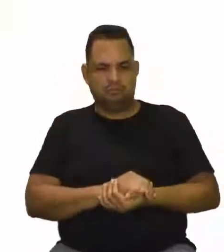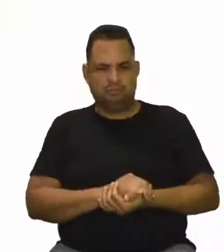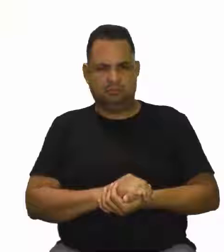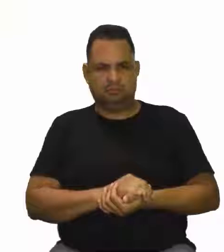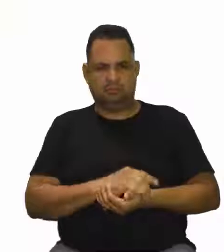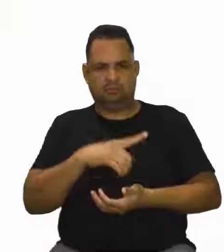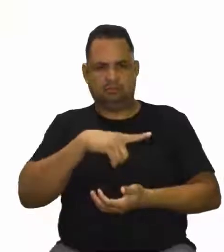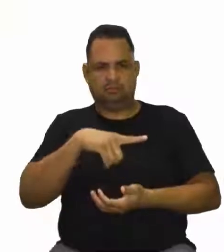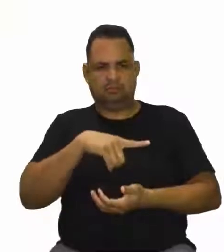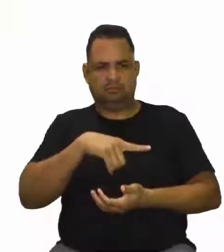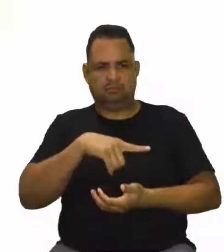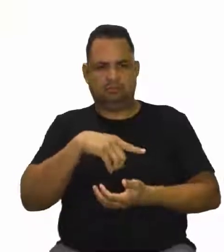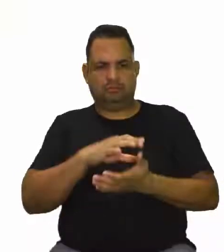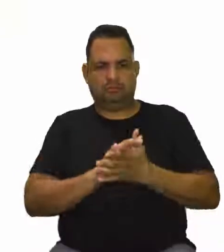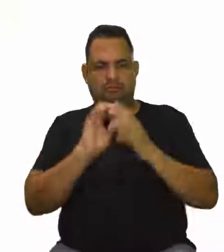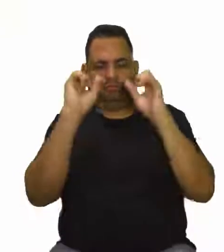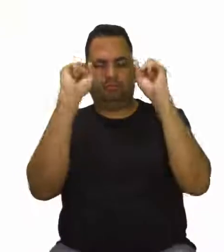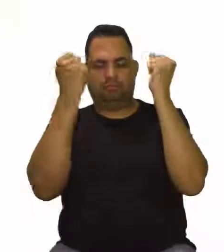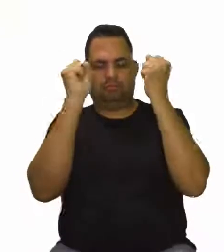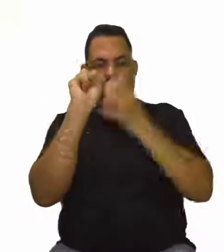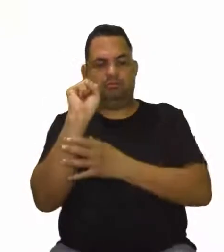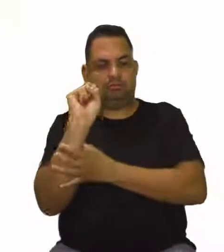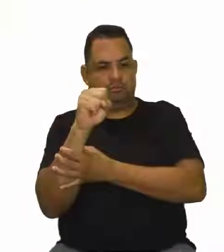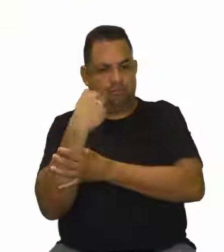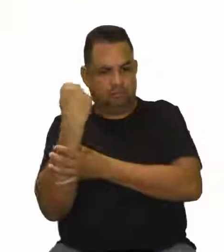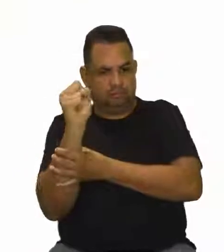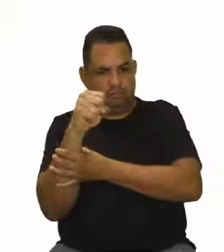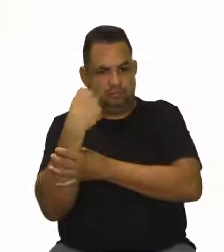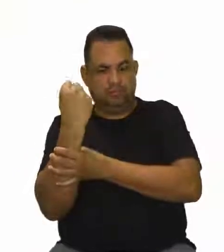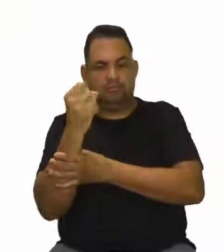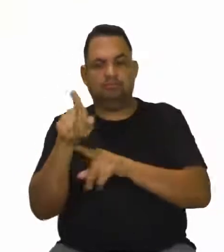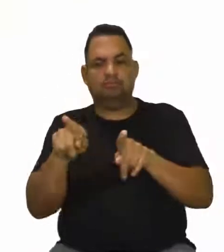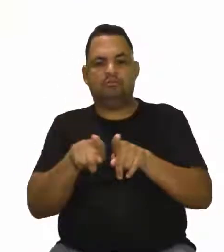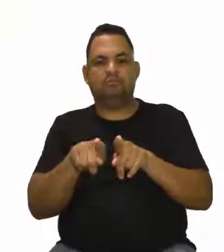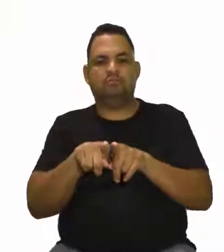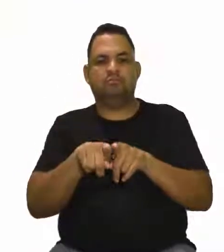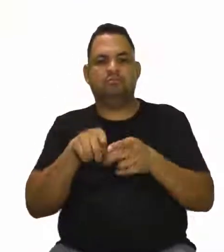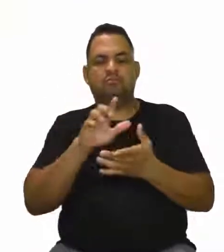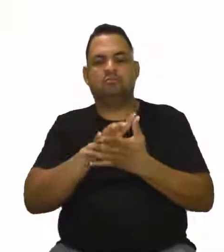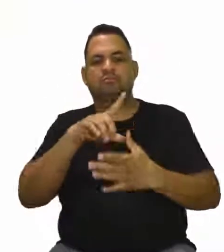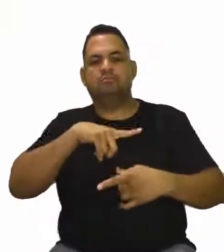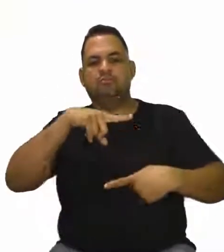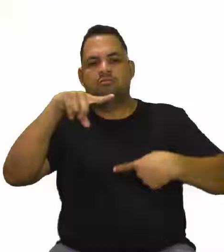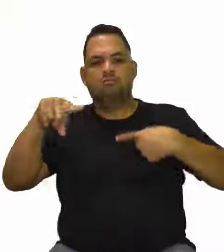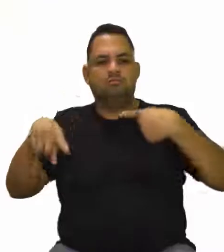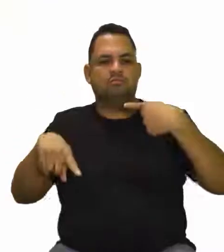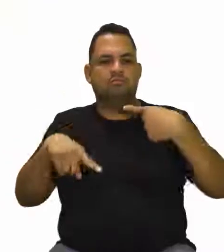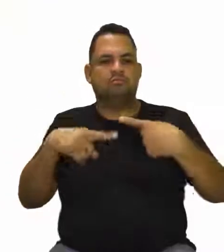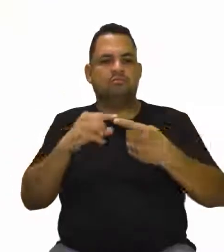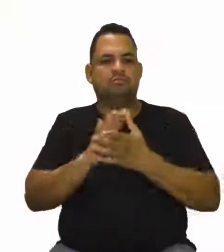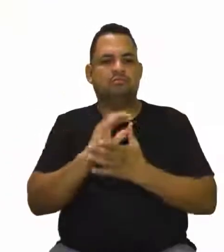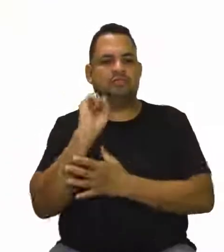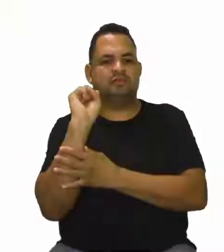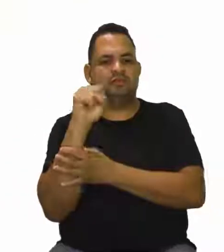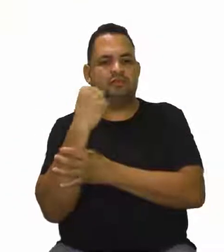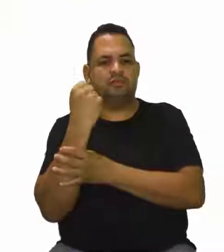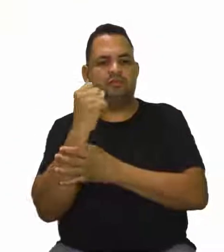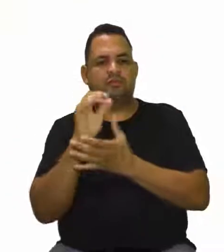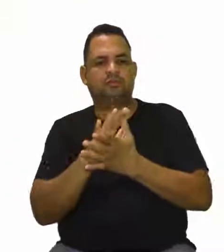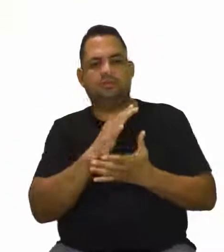Nós temos a ginástica fisioterápica, e essa sim tem finalidade ali de fazer desde a